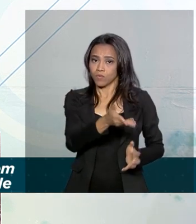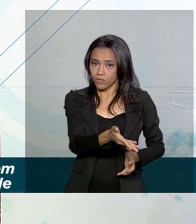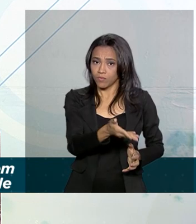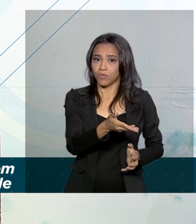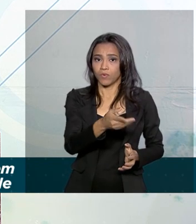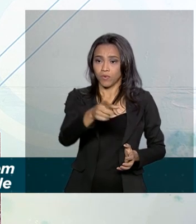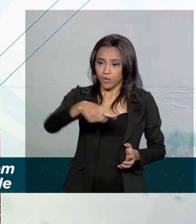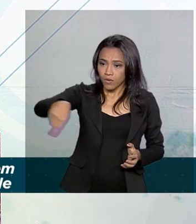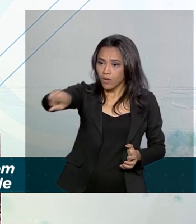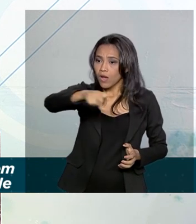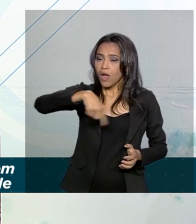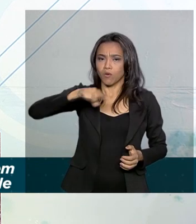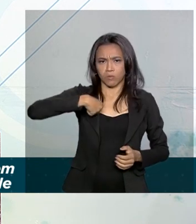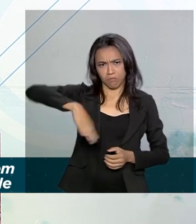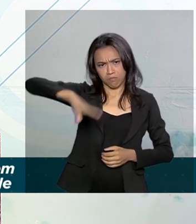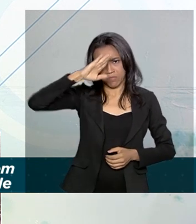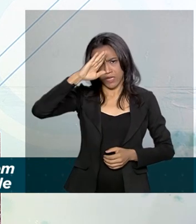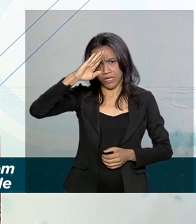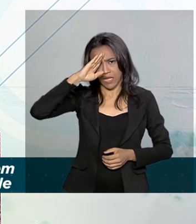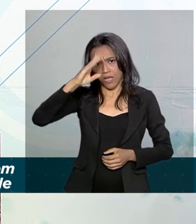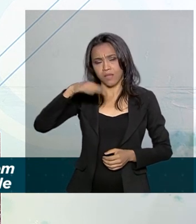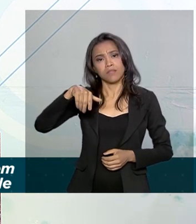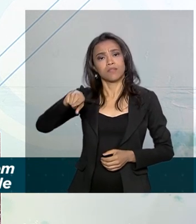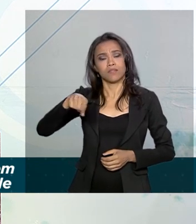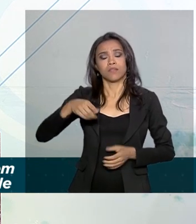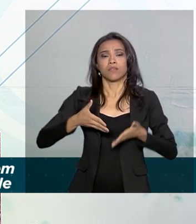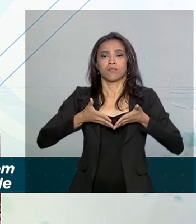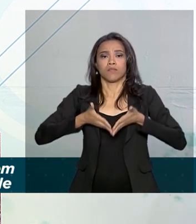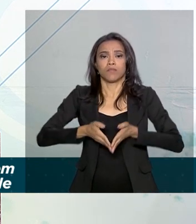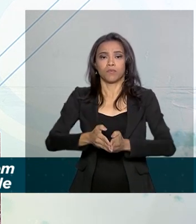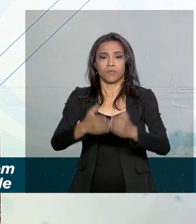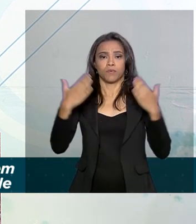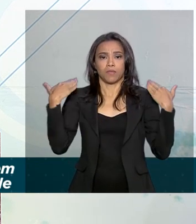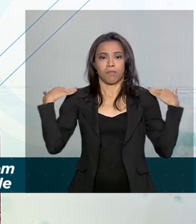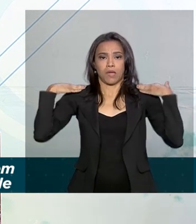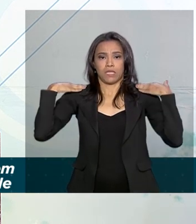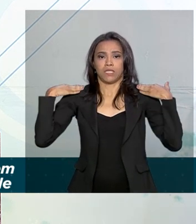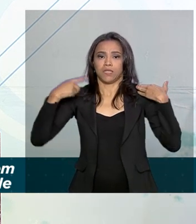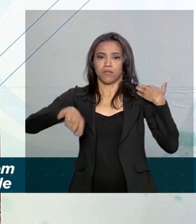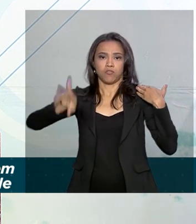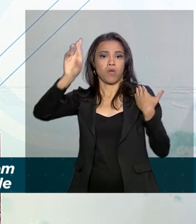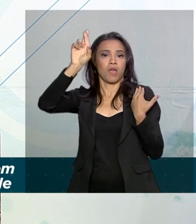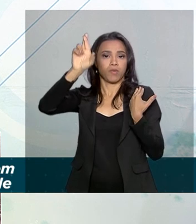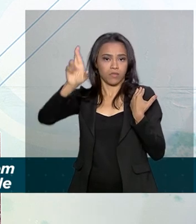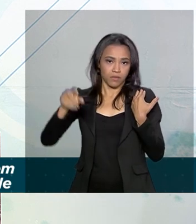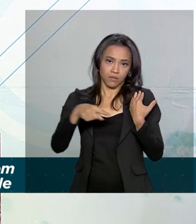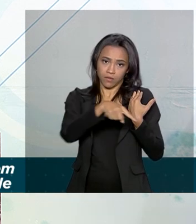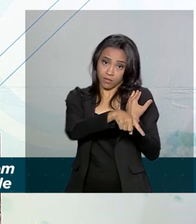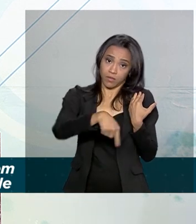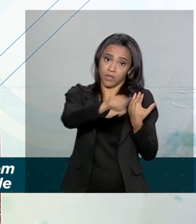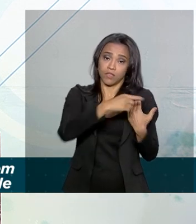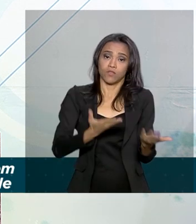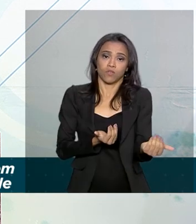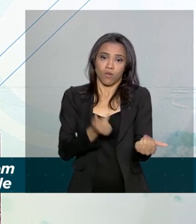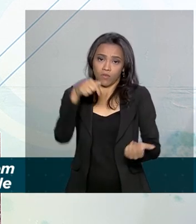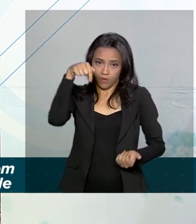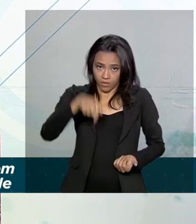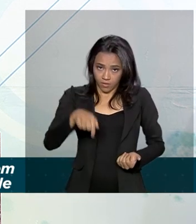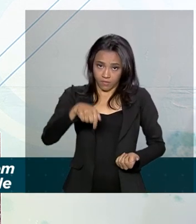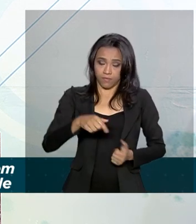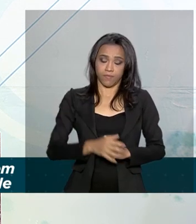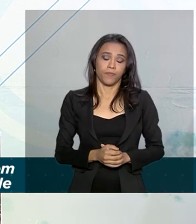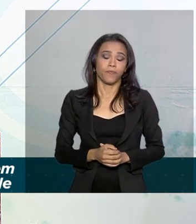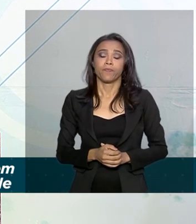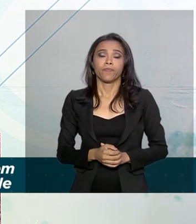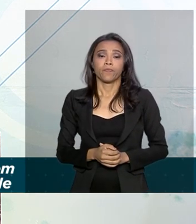aos nossos irmãos militares da Marinha, que estão representando essa garotada nesse evento.